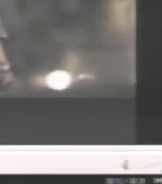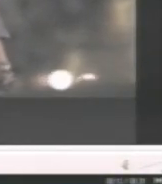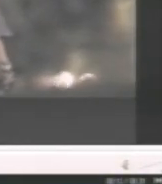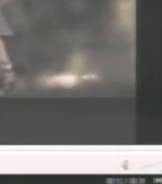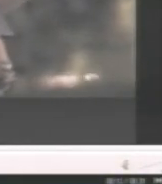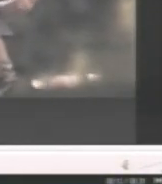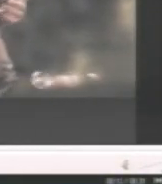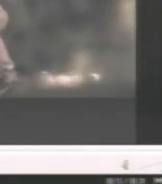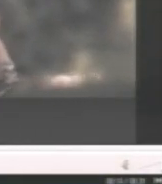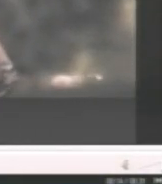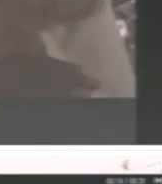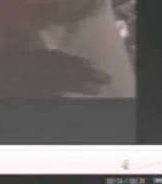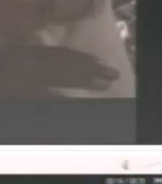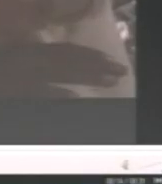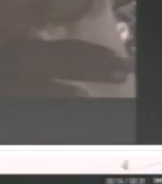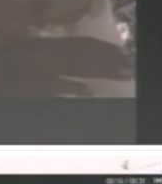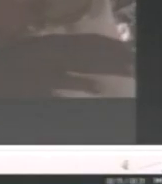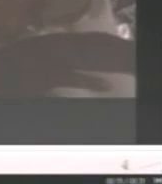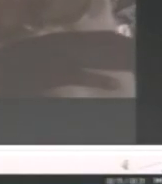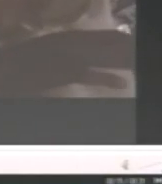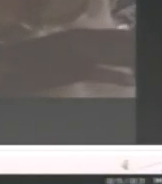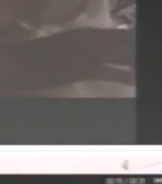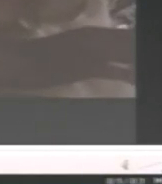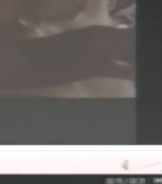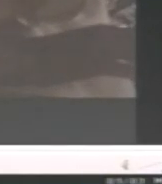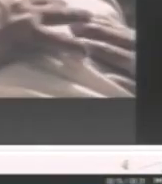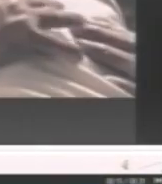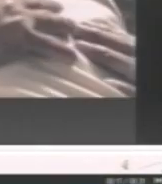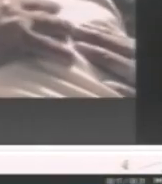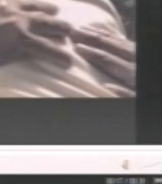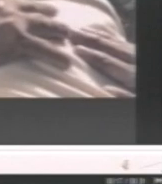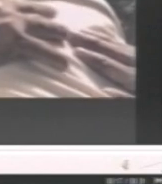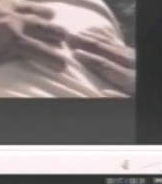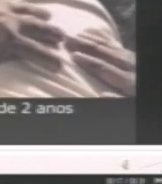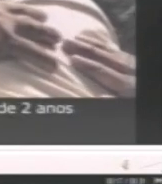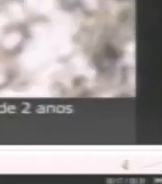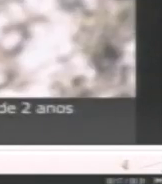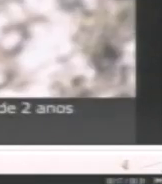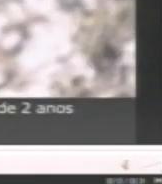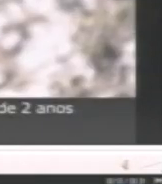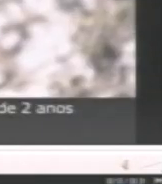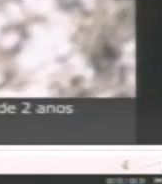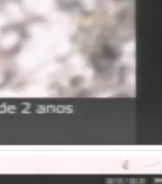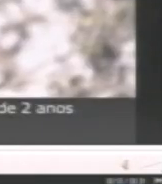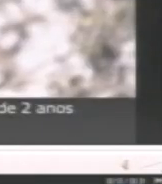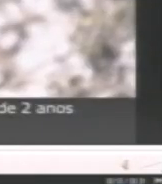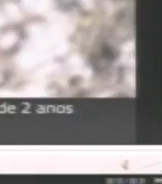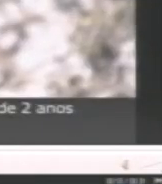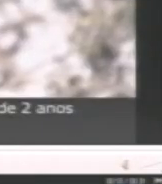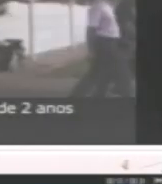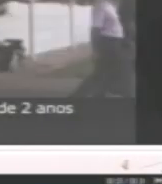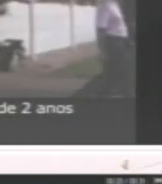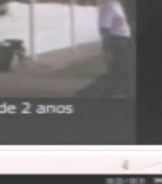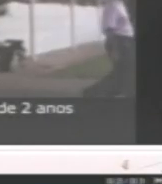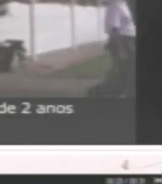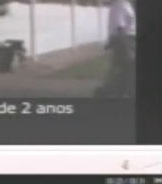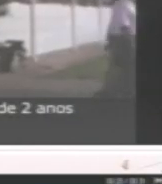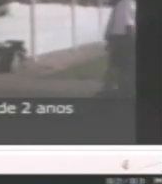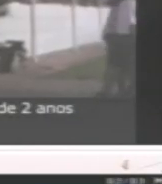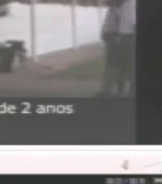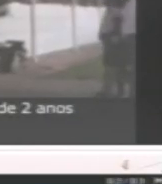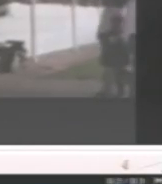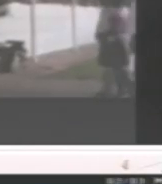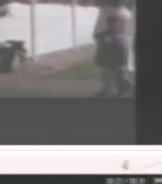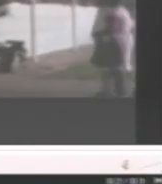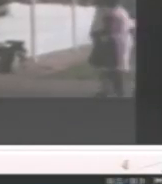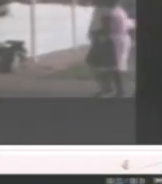conquistar. Proteger é cuidar. Quem tem 60 anos ou mais, gestantes e crianças de 6 meses a menores de 2